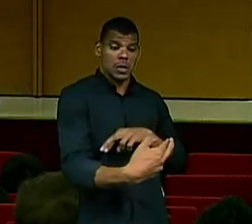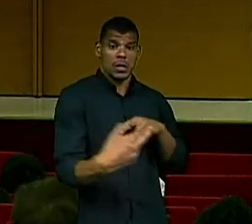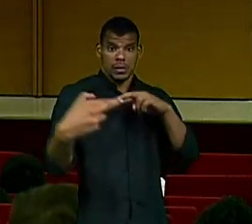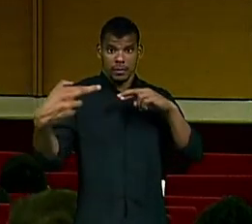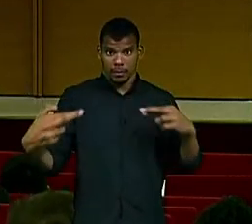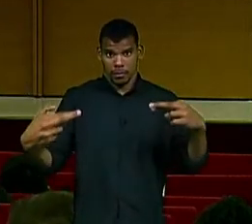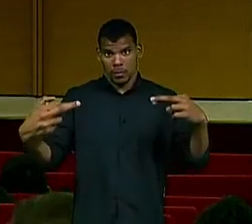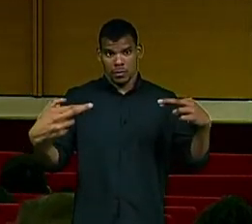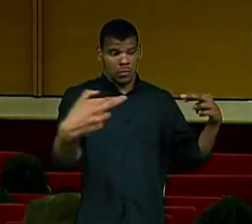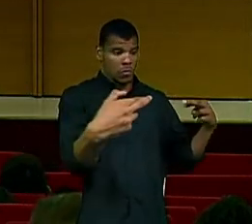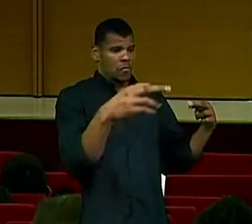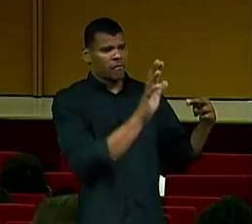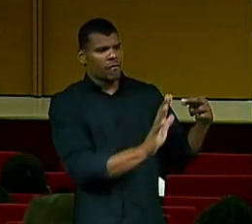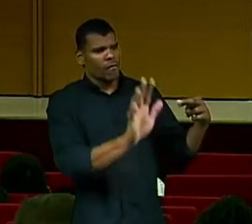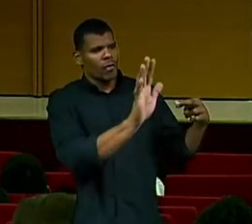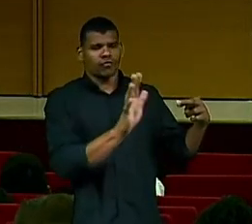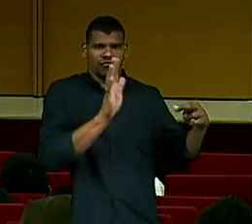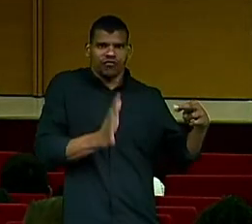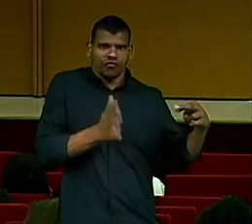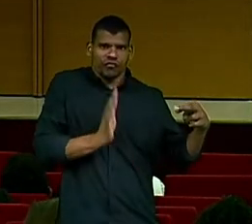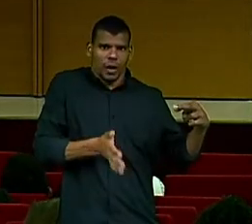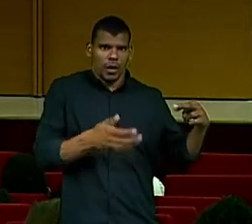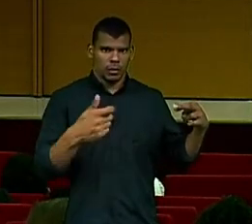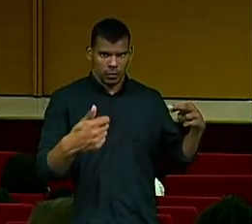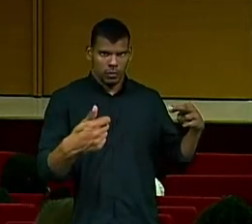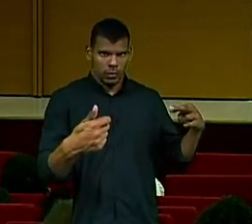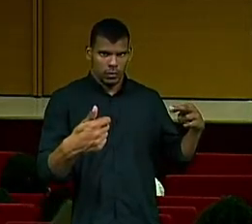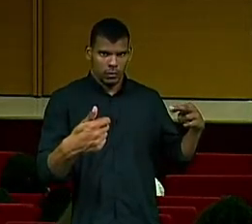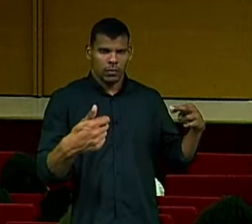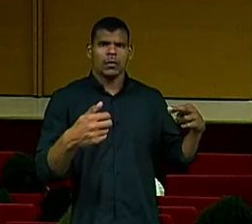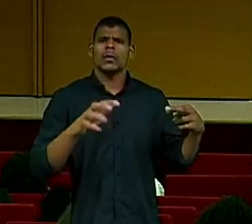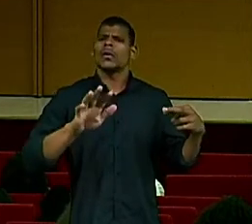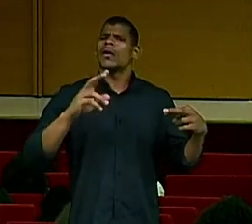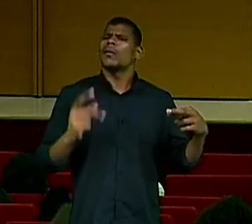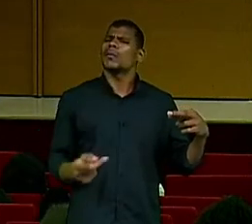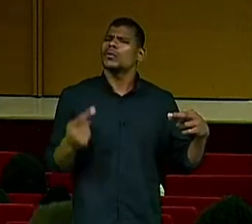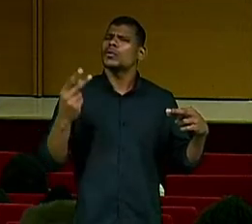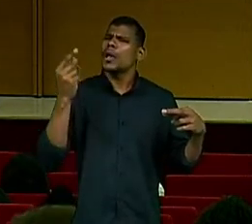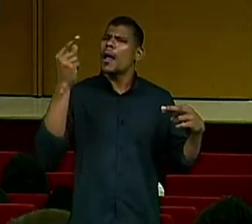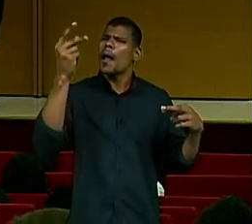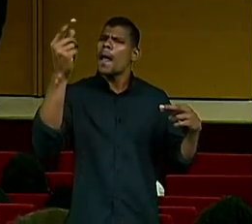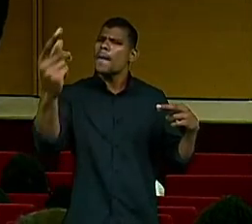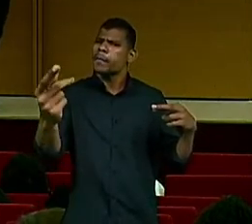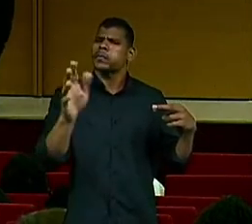coisas umas paradas bem interessantes em ciência chegou